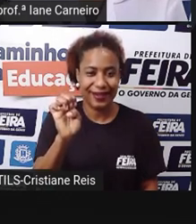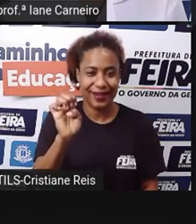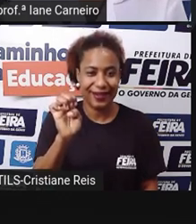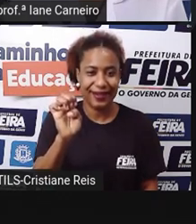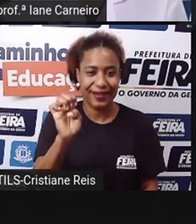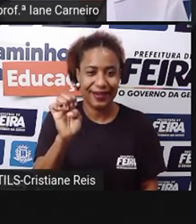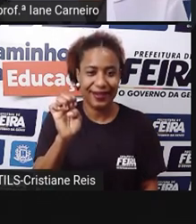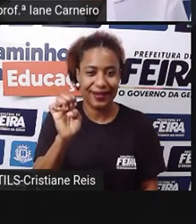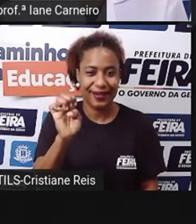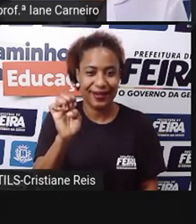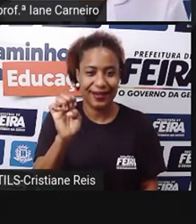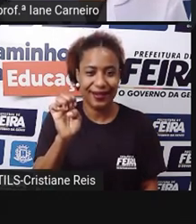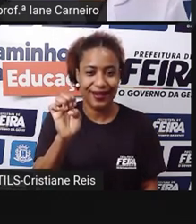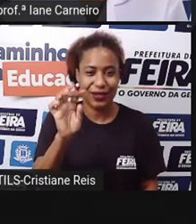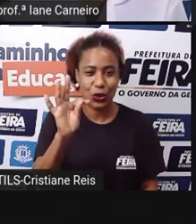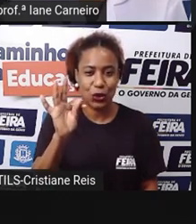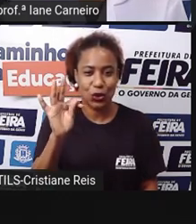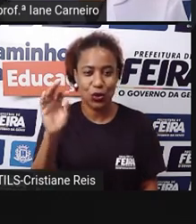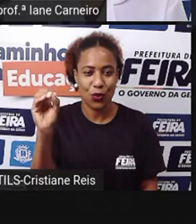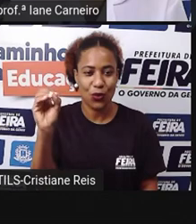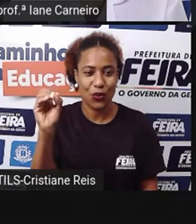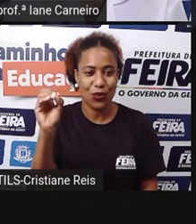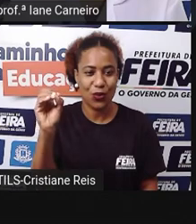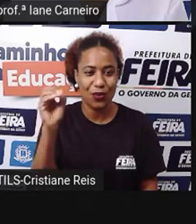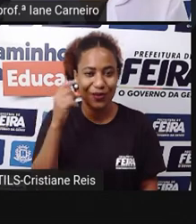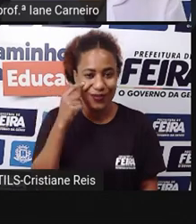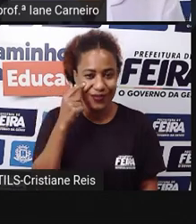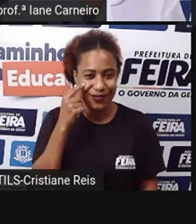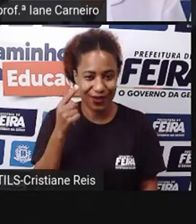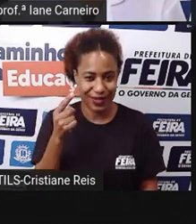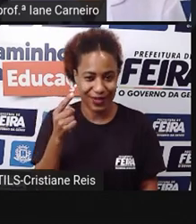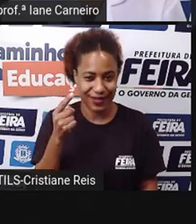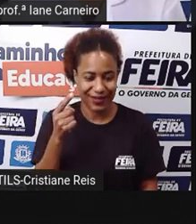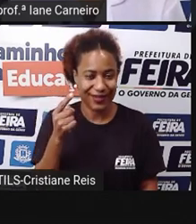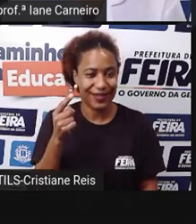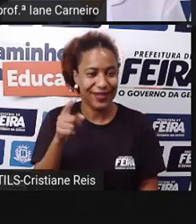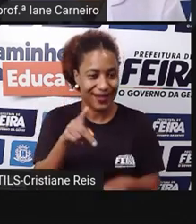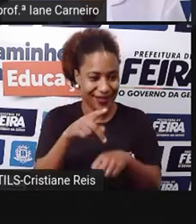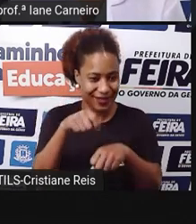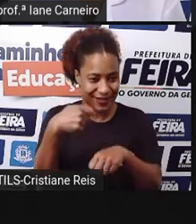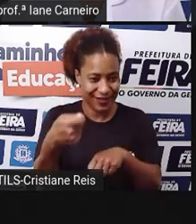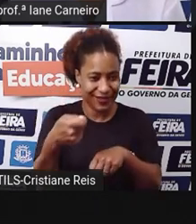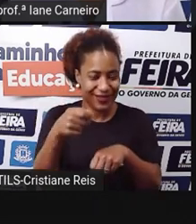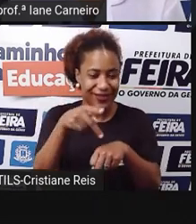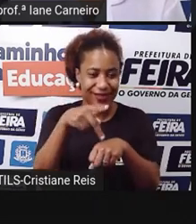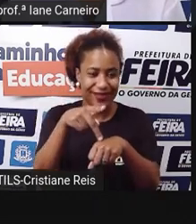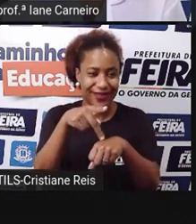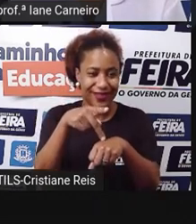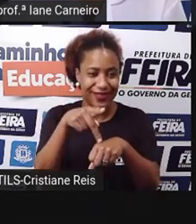Pré, ó. Ó, o tó, tem o ó. Tá joia?